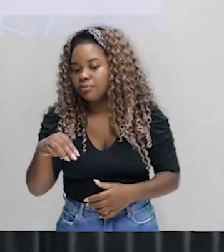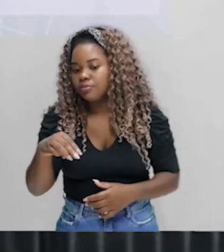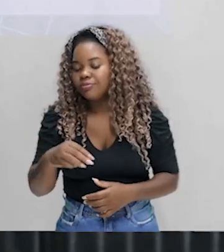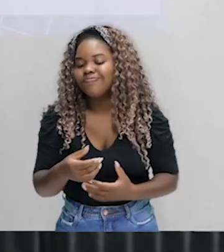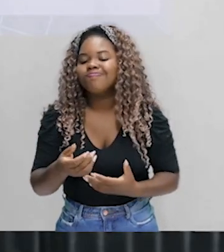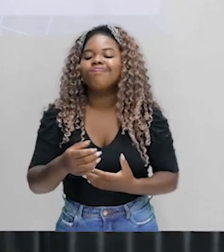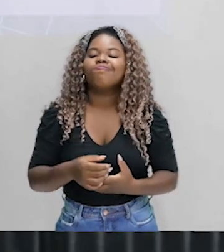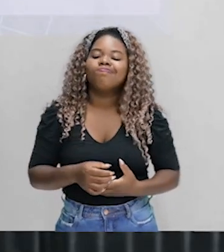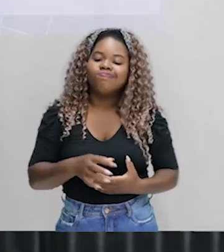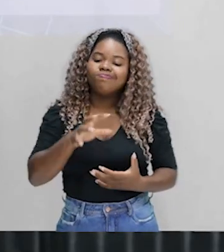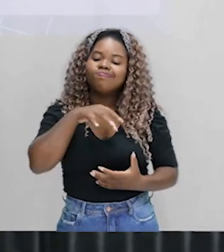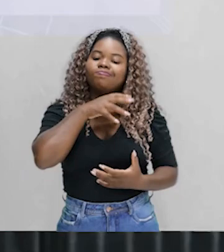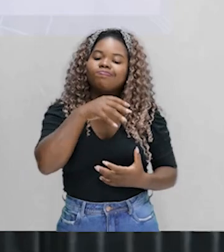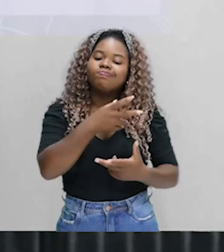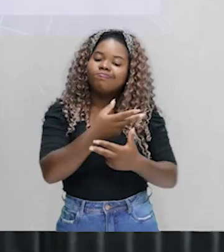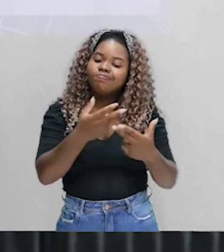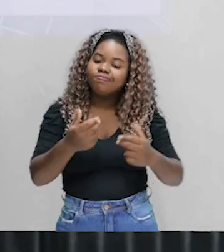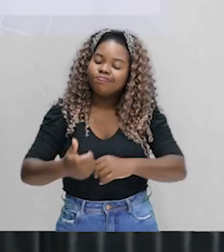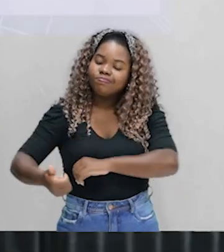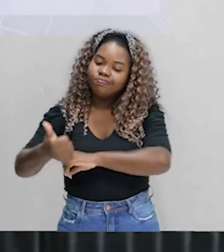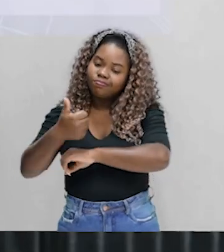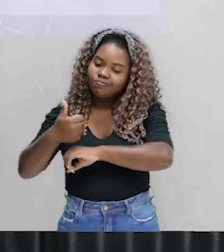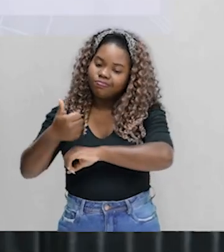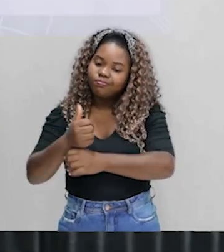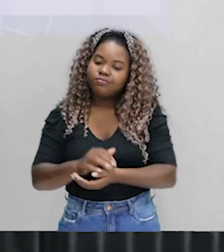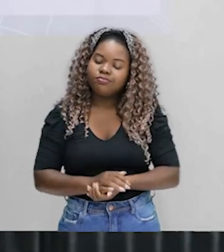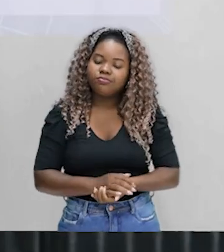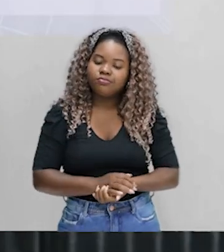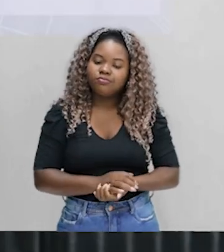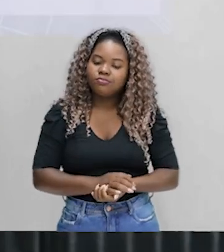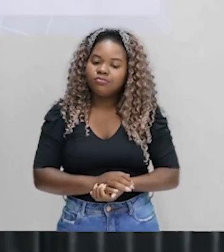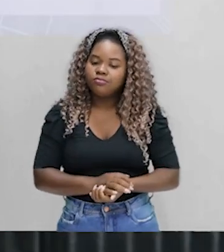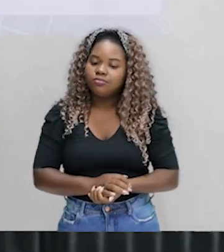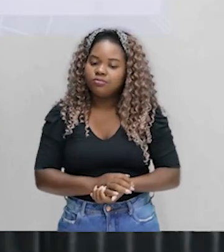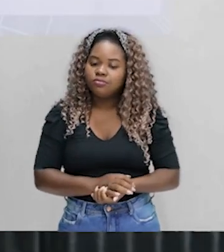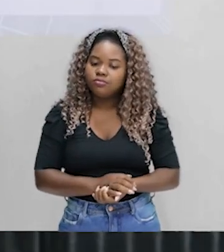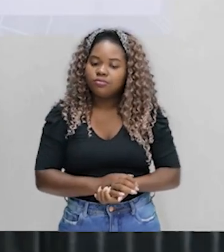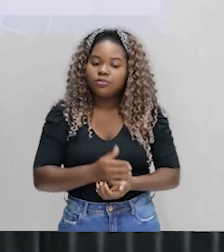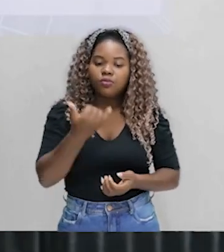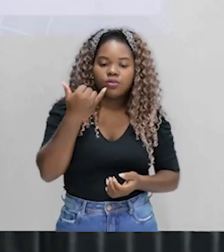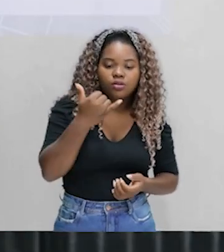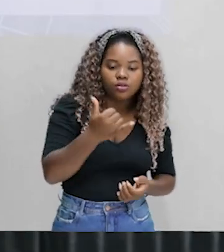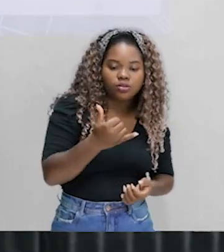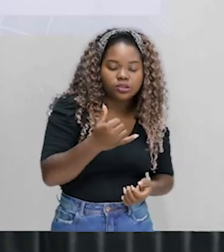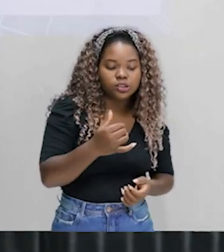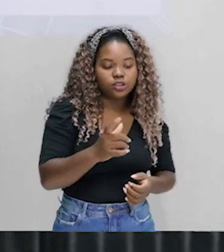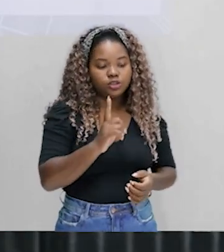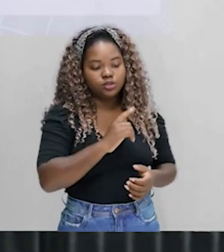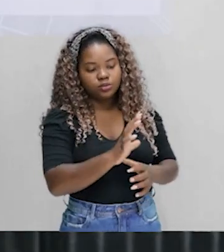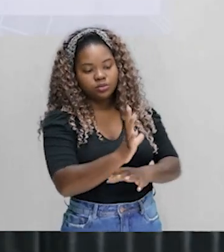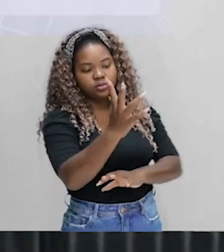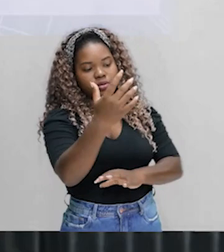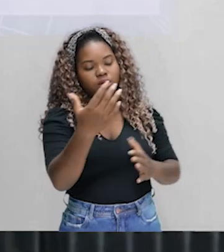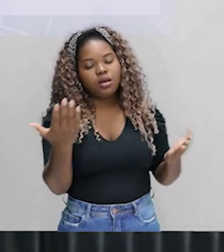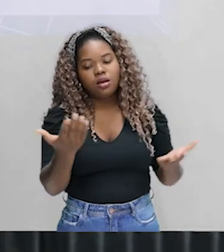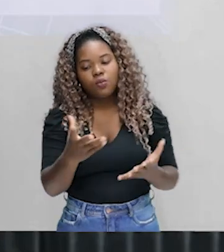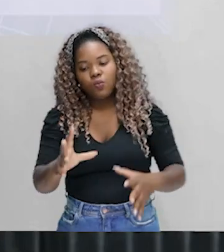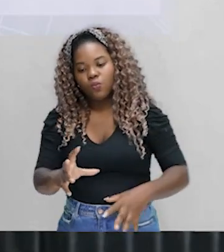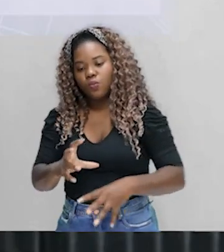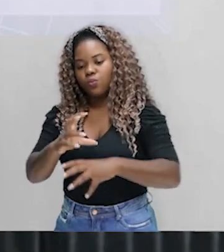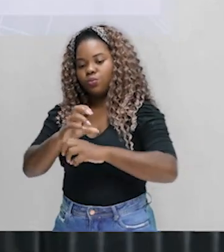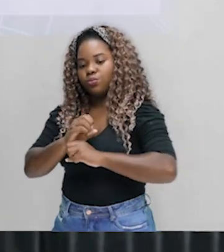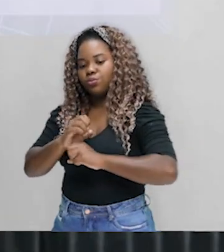Para um animal que é consumidor primário. A energia que estava contida no corpo da planta, agora ela é